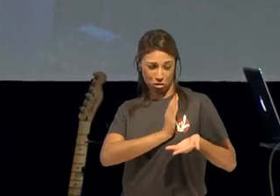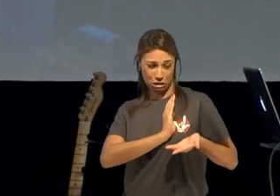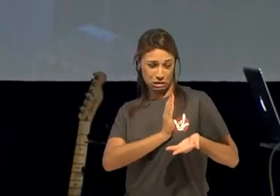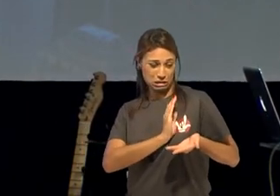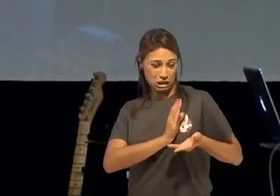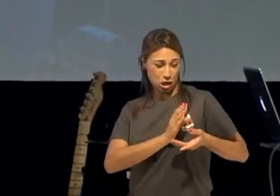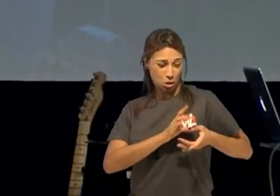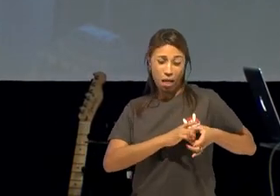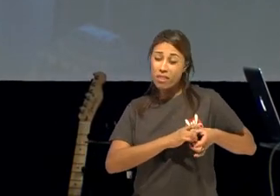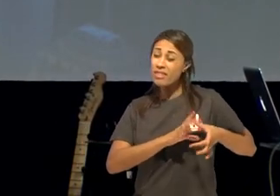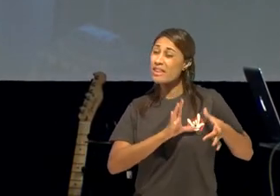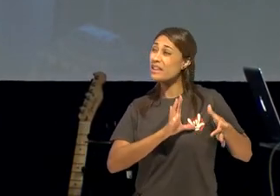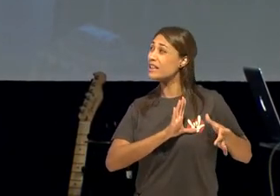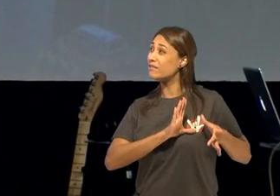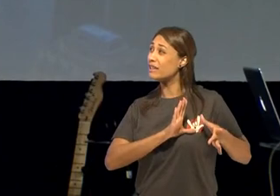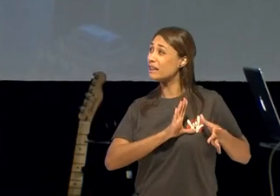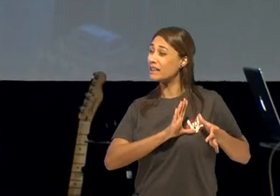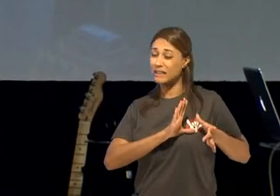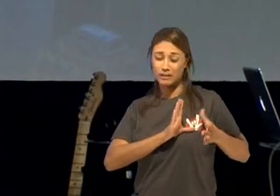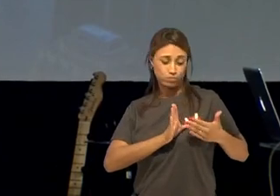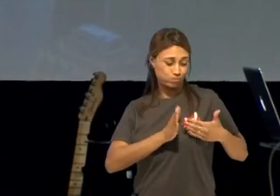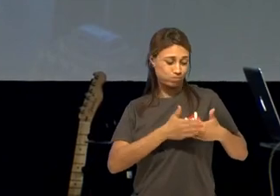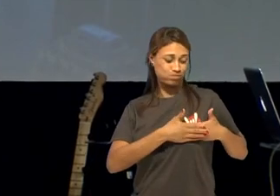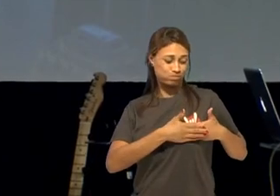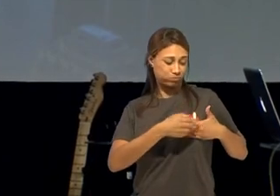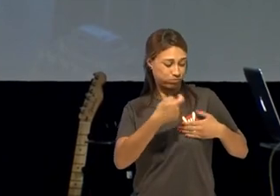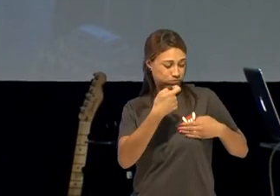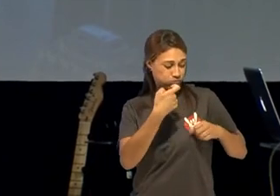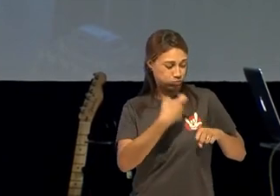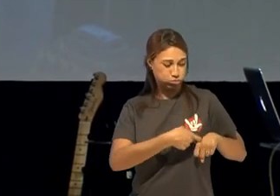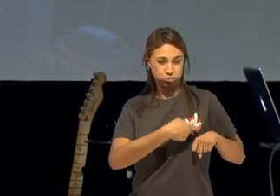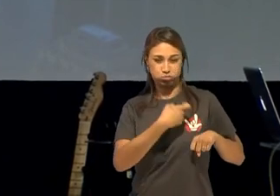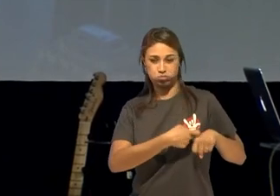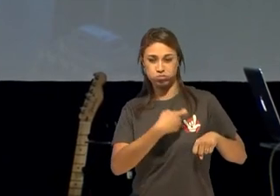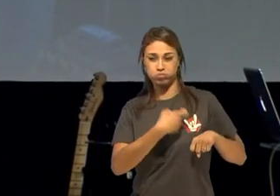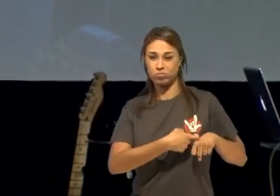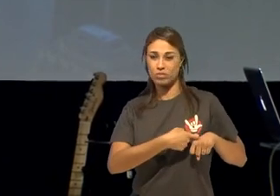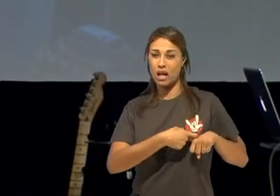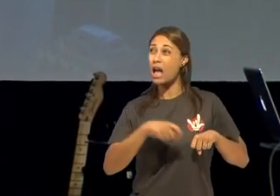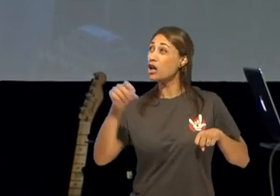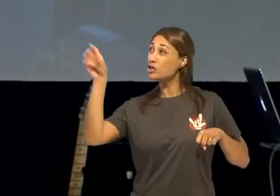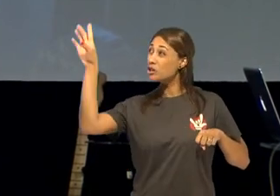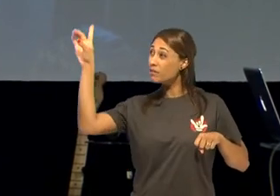meu coração da rejeição, aonde a semente